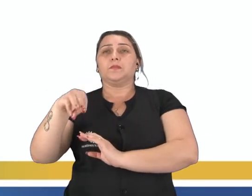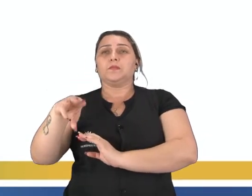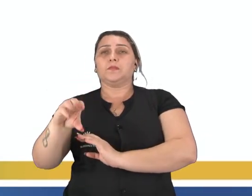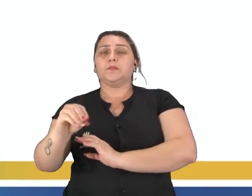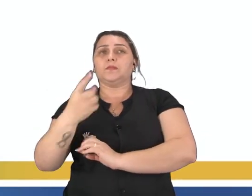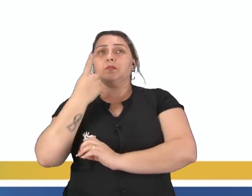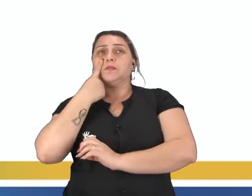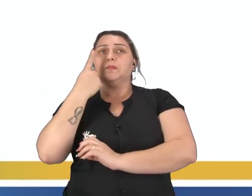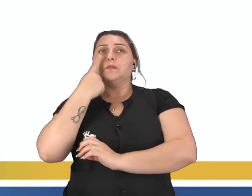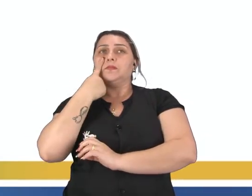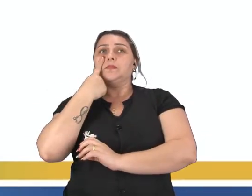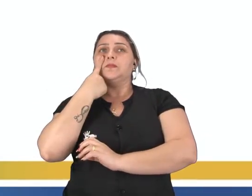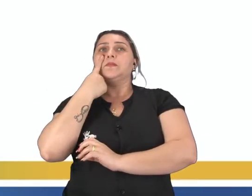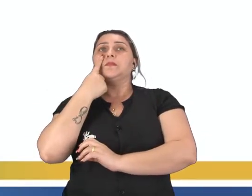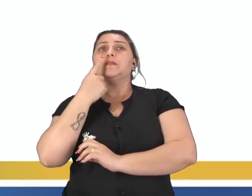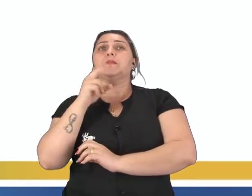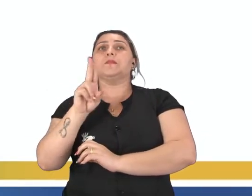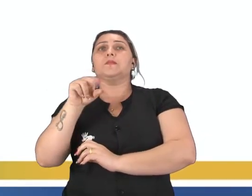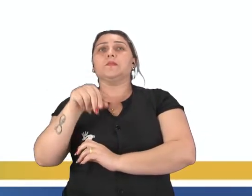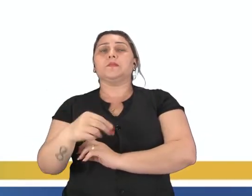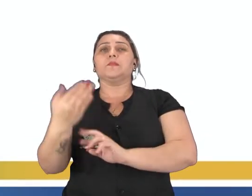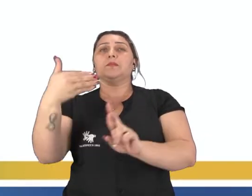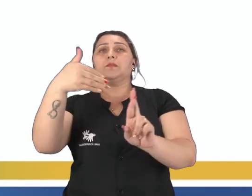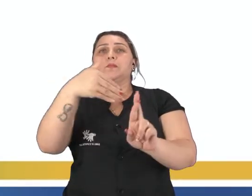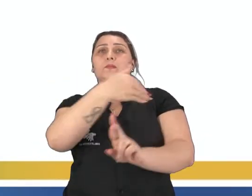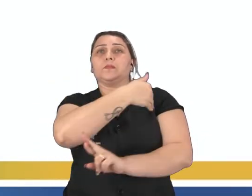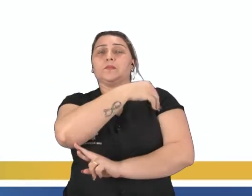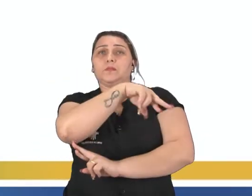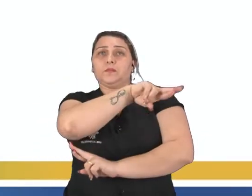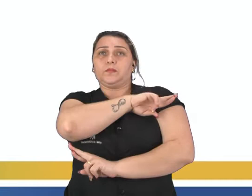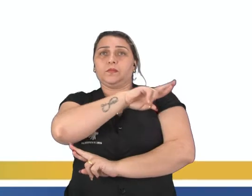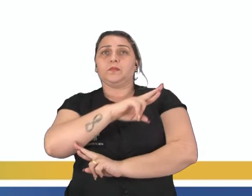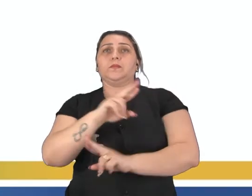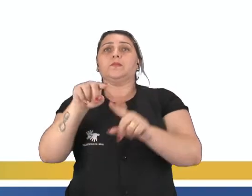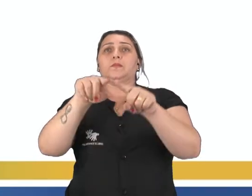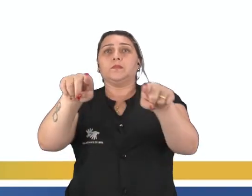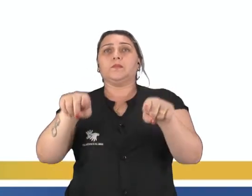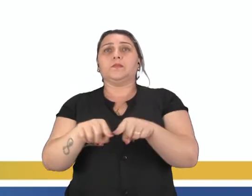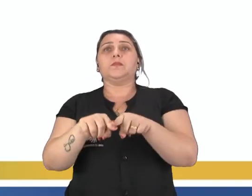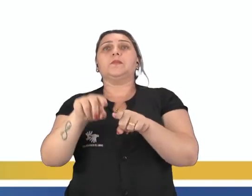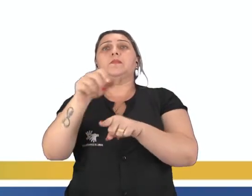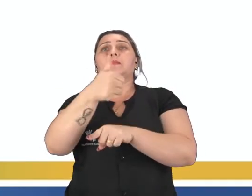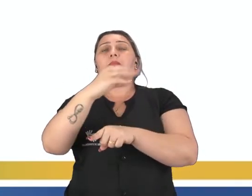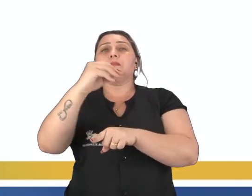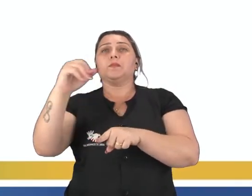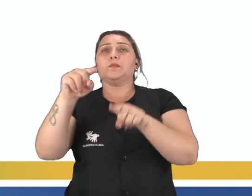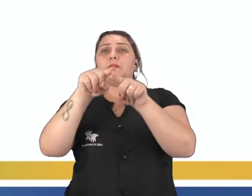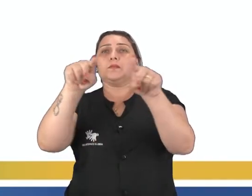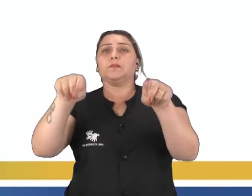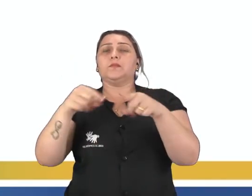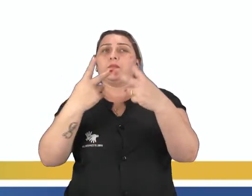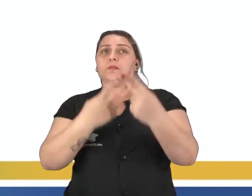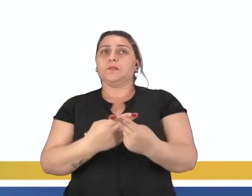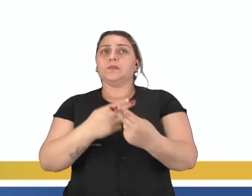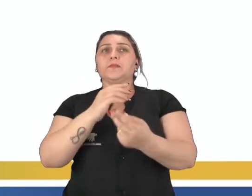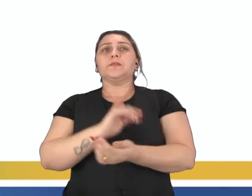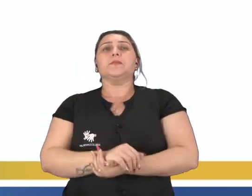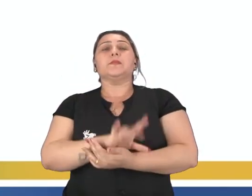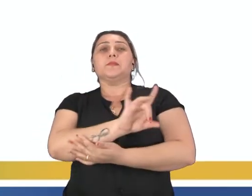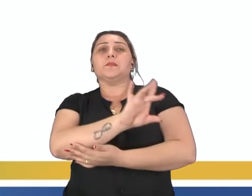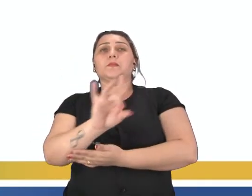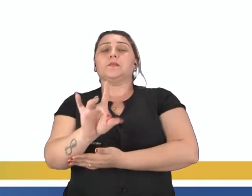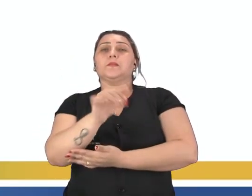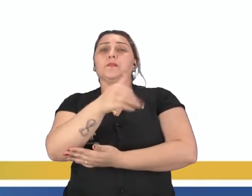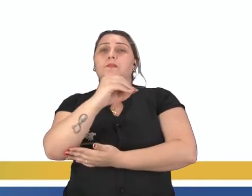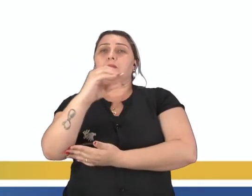Veja o que acontece quando a unidade representada pelo cubo é dividida em 100 partes iguais. Nesse caso, cada uma